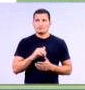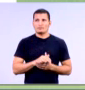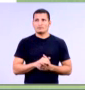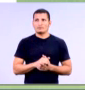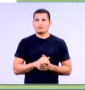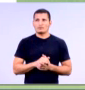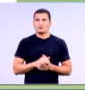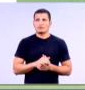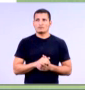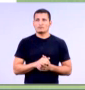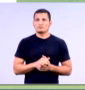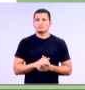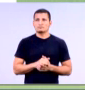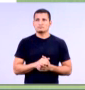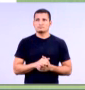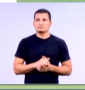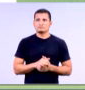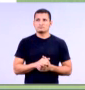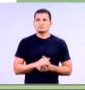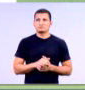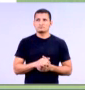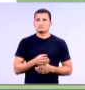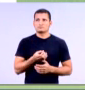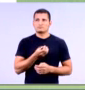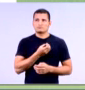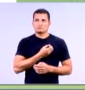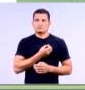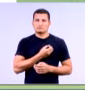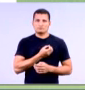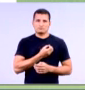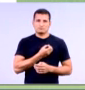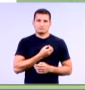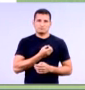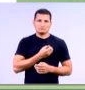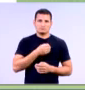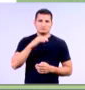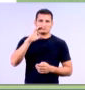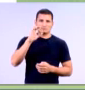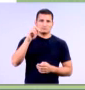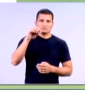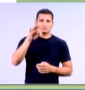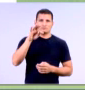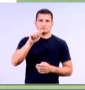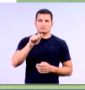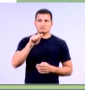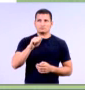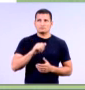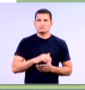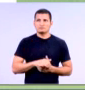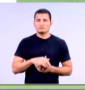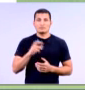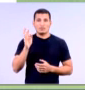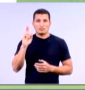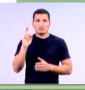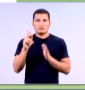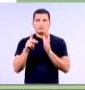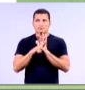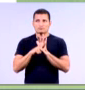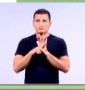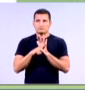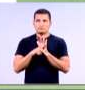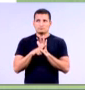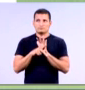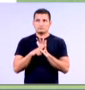Vou até deixar maior. O número da conta, 357, o titular, eu vou